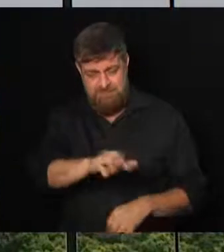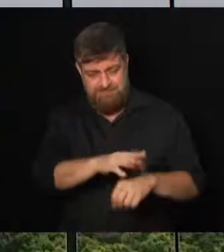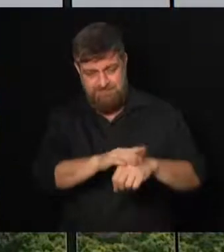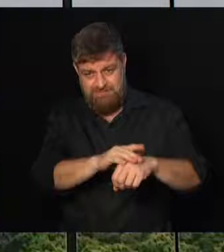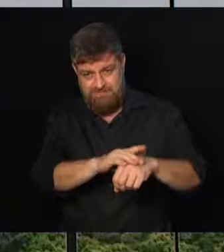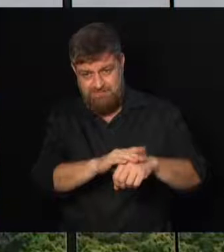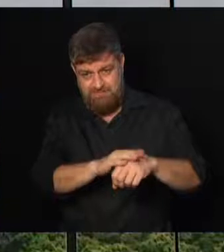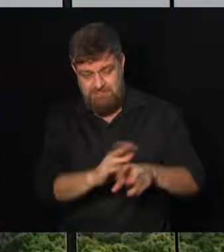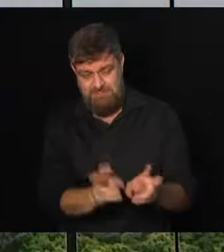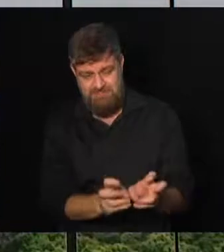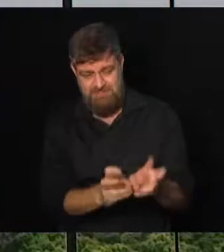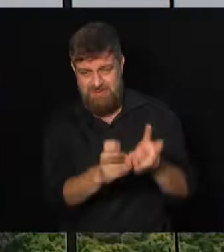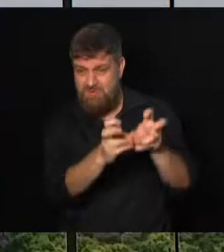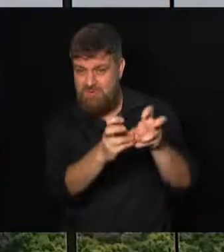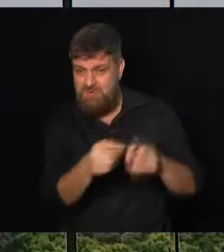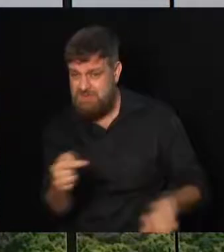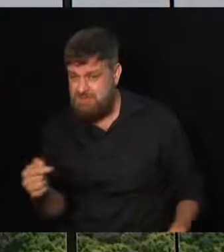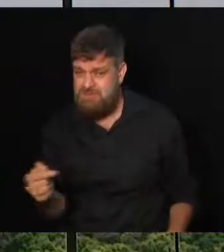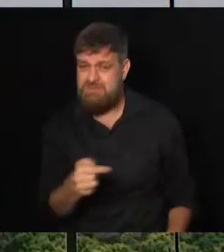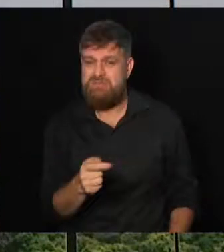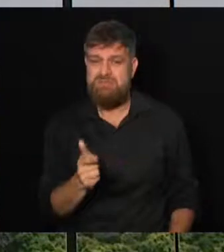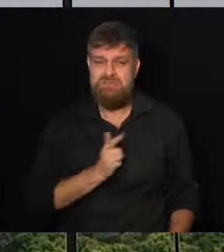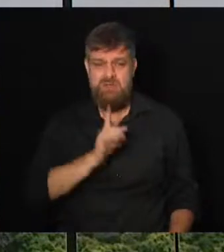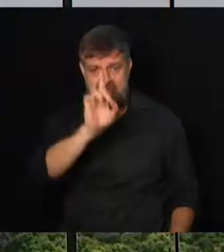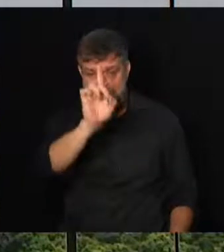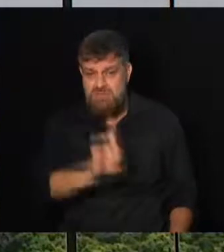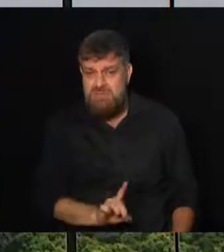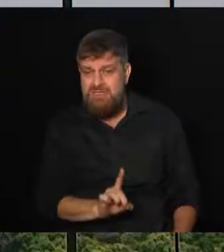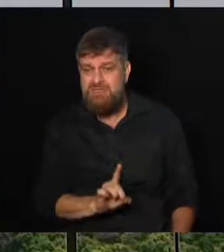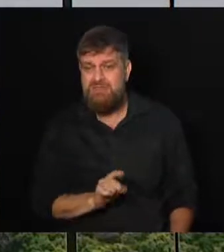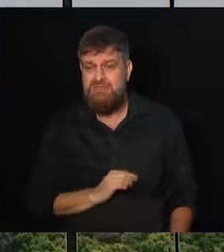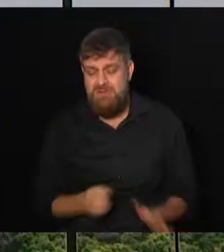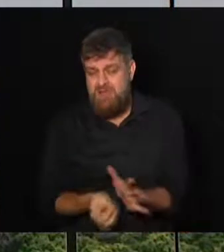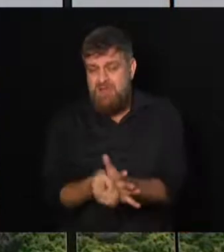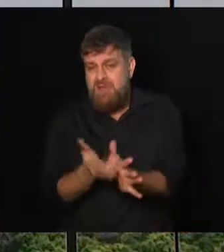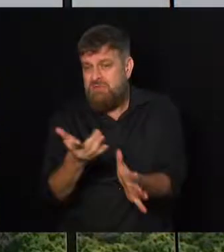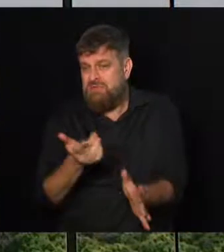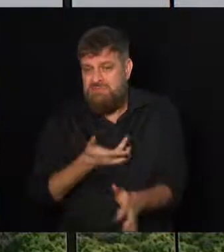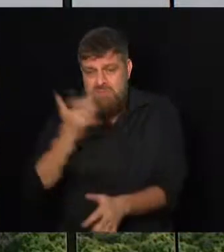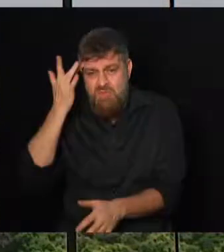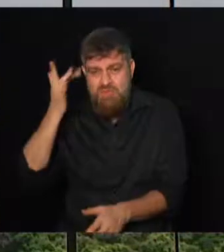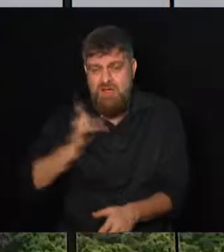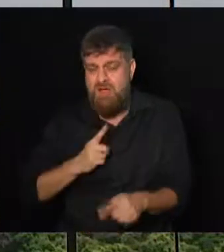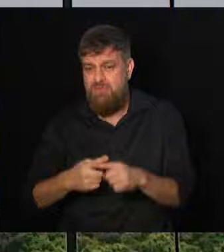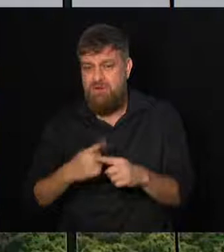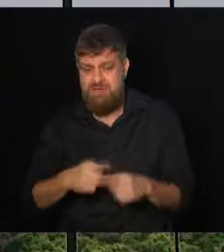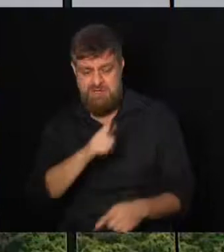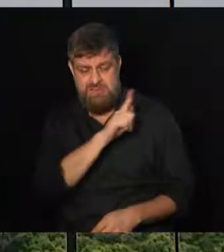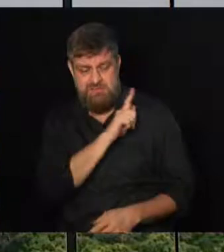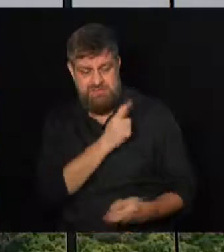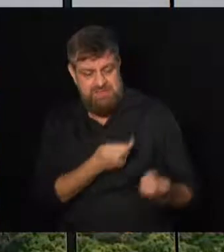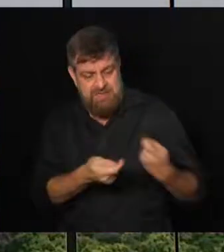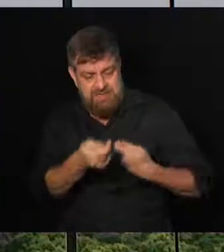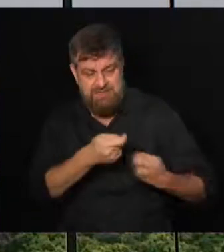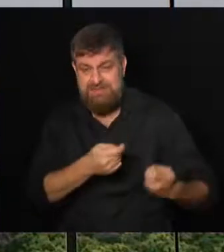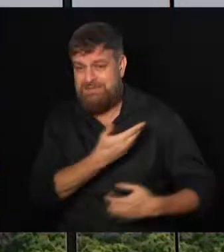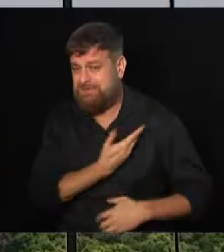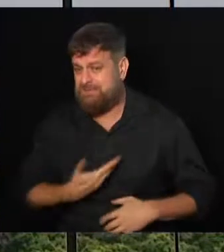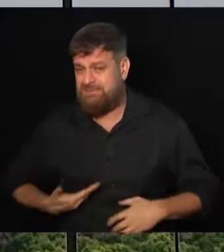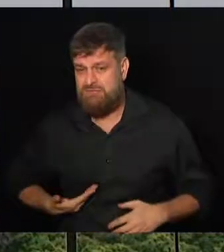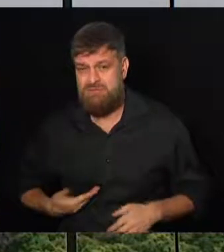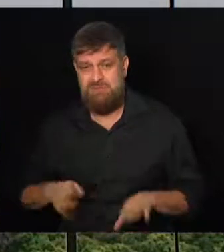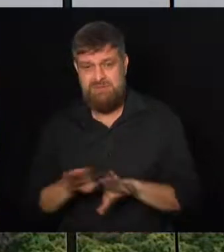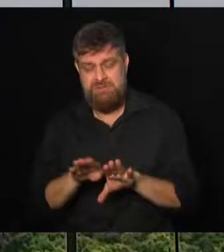com neoplasias, eles têm os seus direitos e muitas vezes tolhidos pela gestão pública e até mesmo a